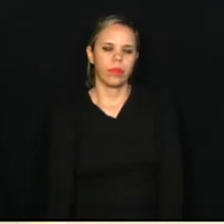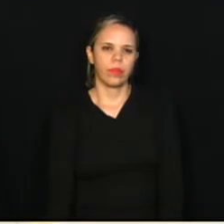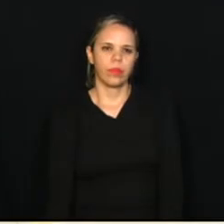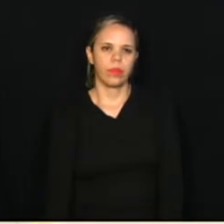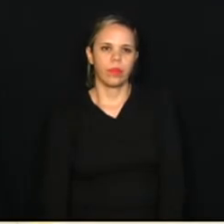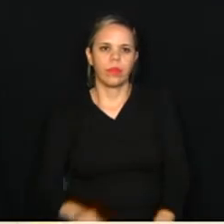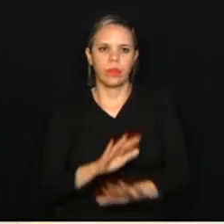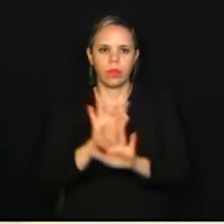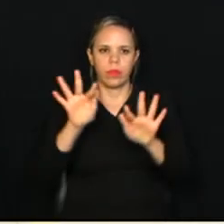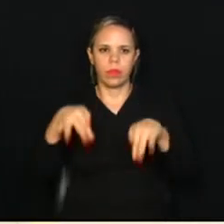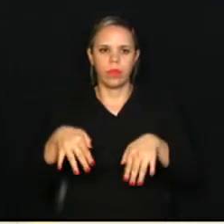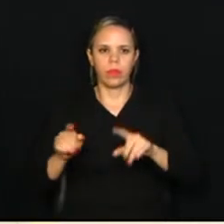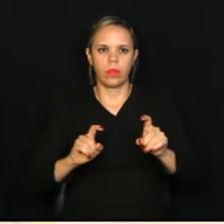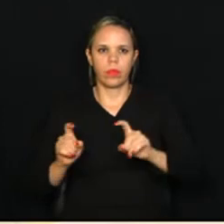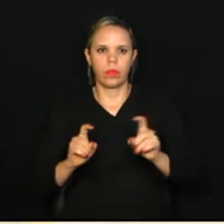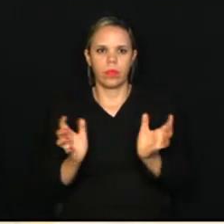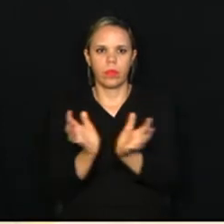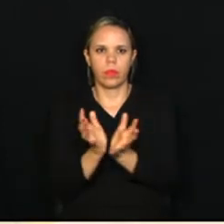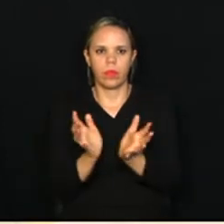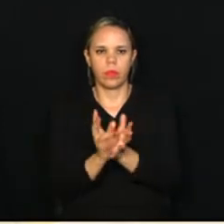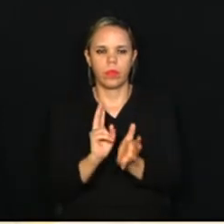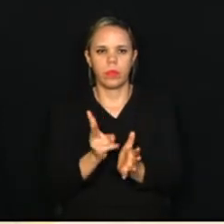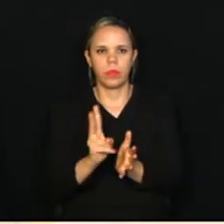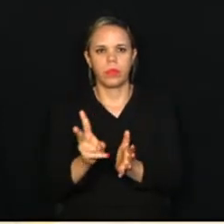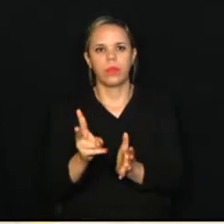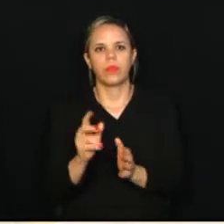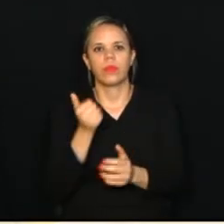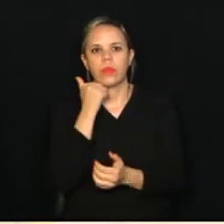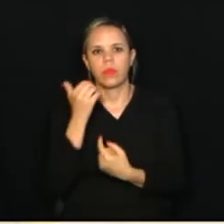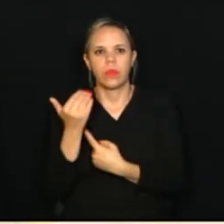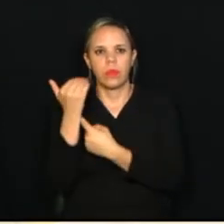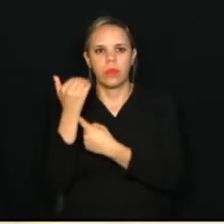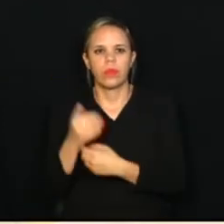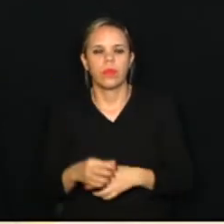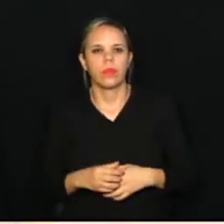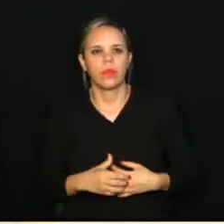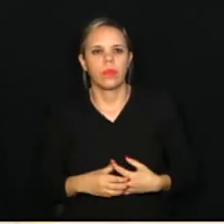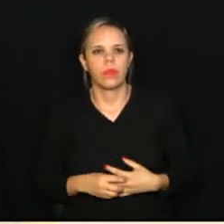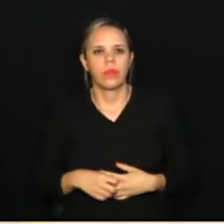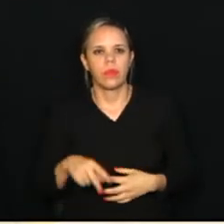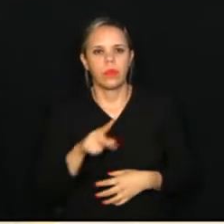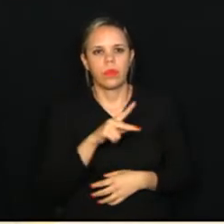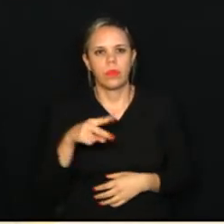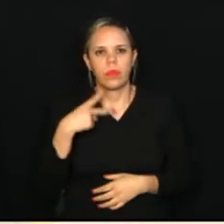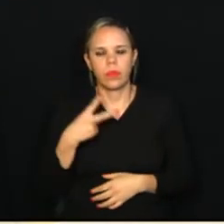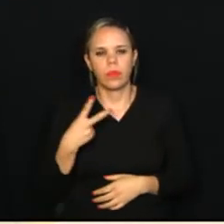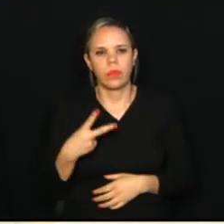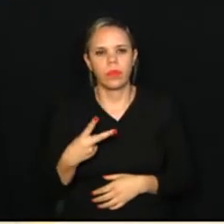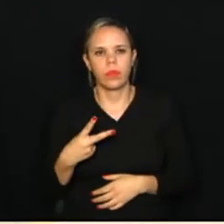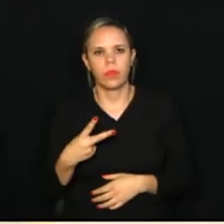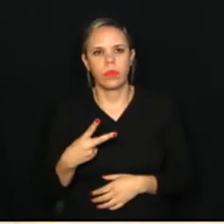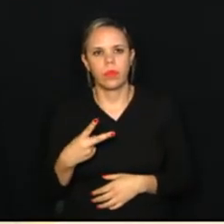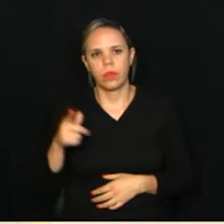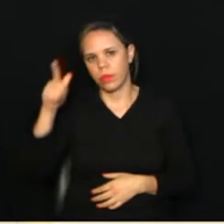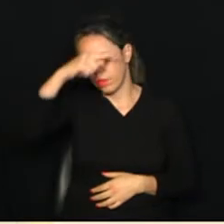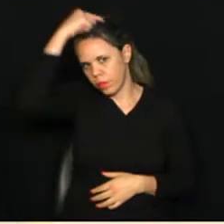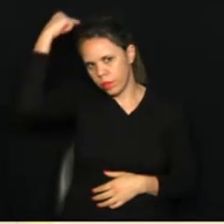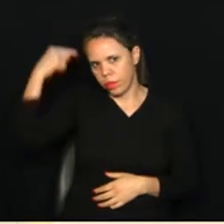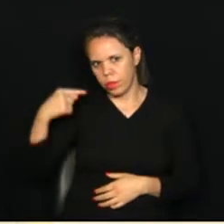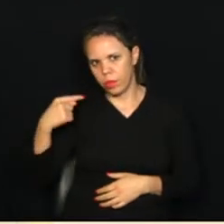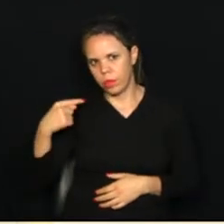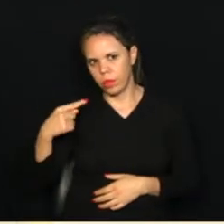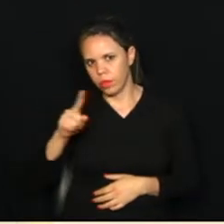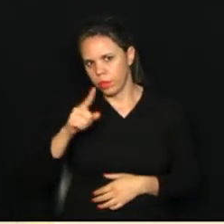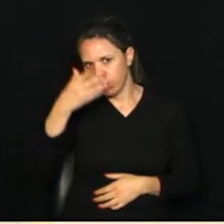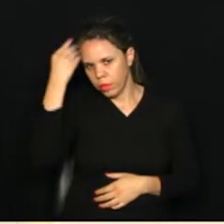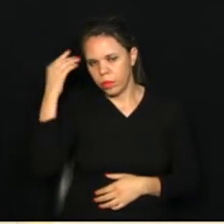Está encerrada essa reunião da Comissão Permanente de Ciência e Tecnologia, que é presidida pelo vereador Paulo Gaspar. Não se